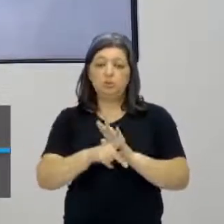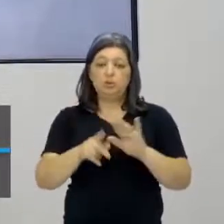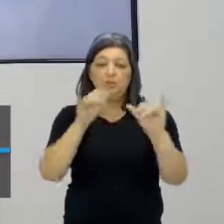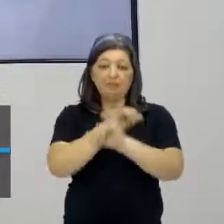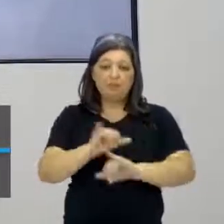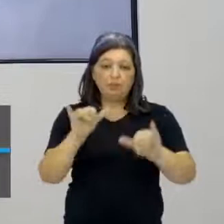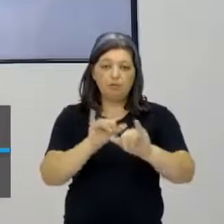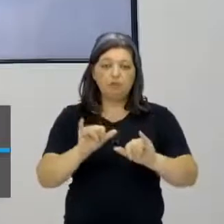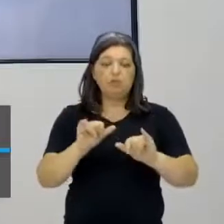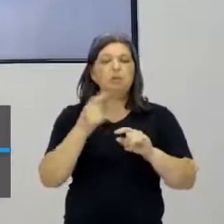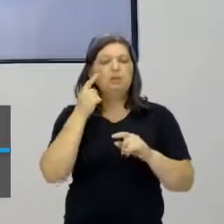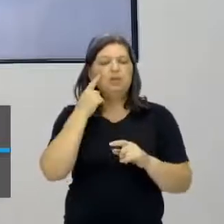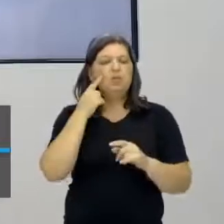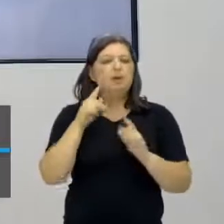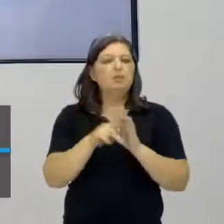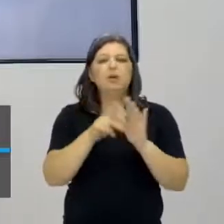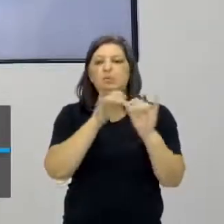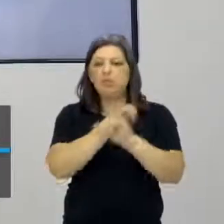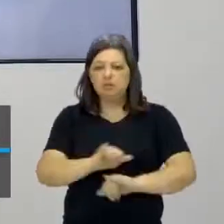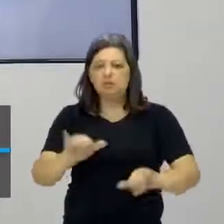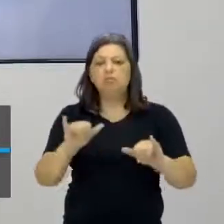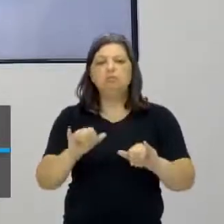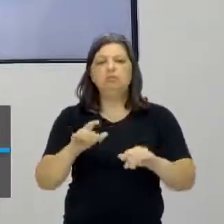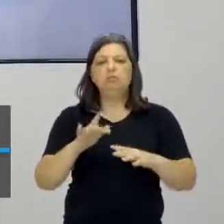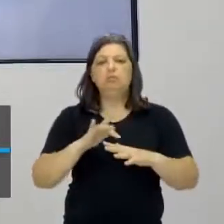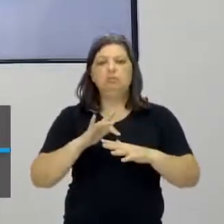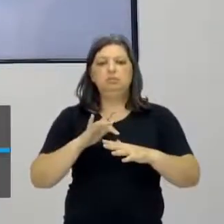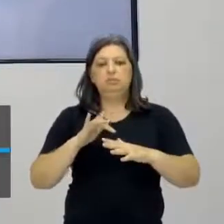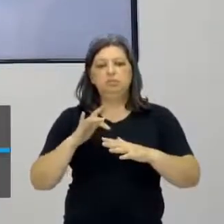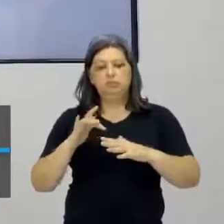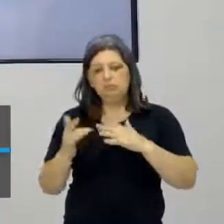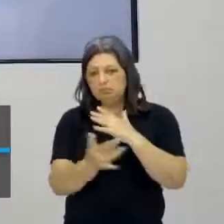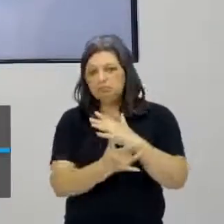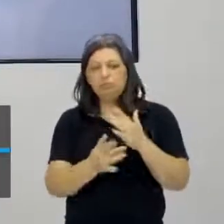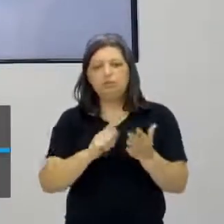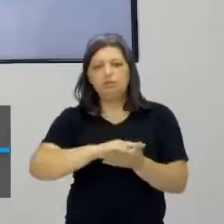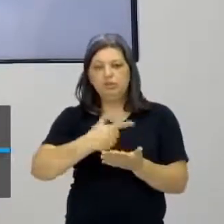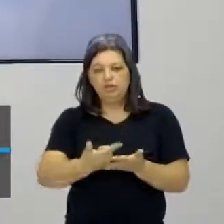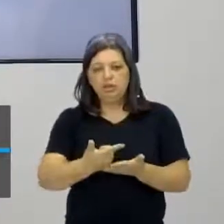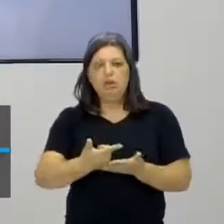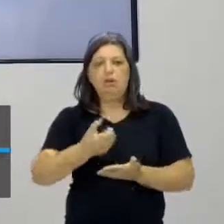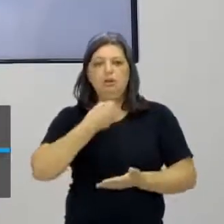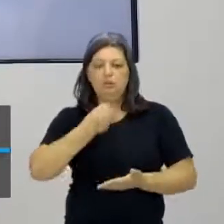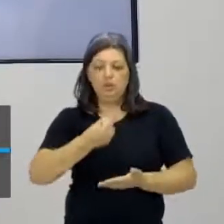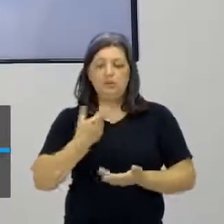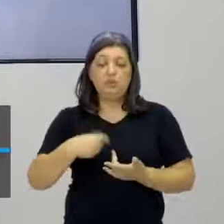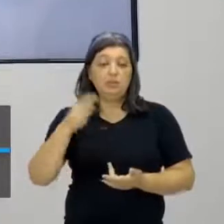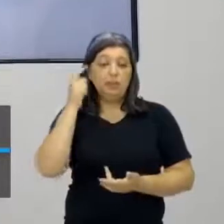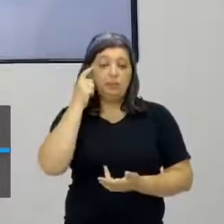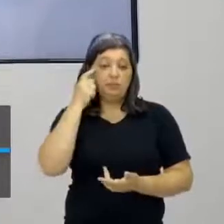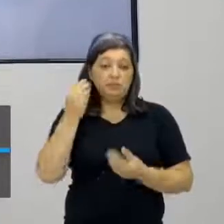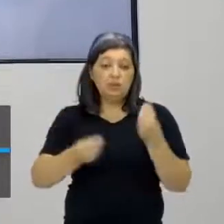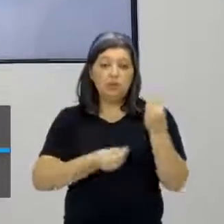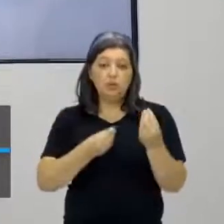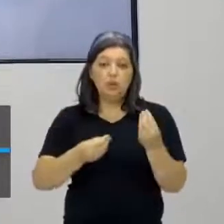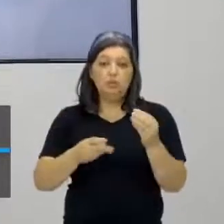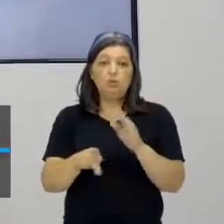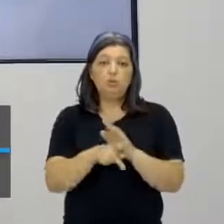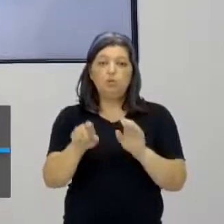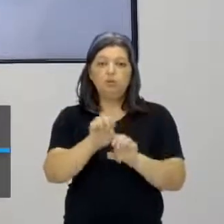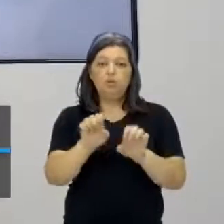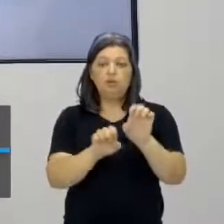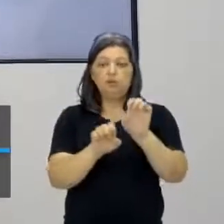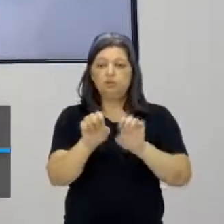publicar algo, fazer um texto na internet, jornal, reportagem, você tem que pensar em estruturar